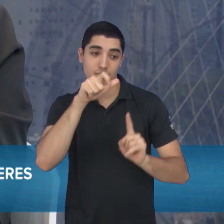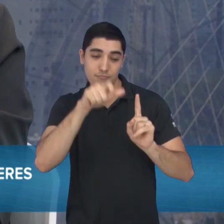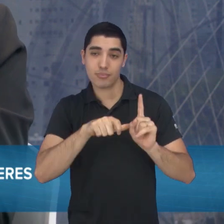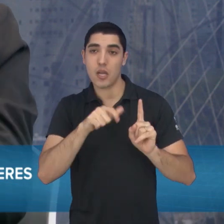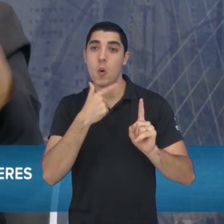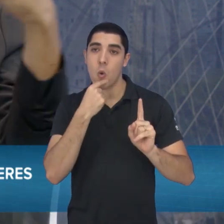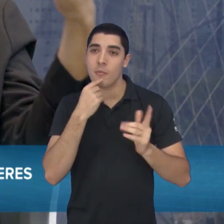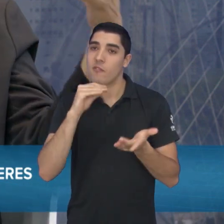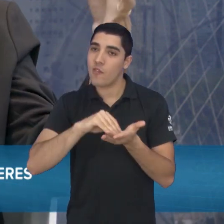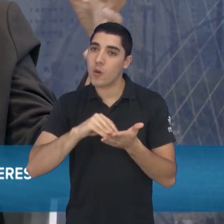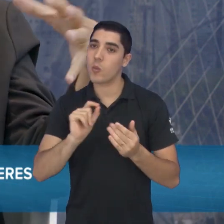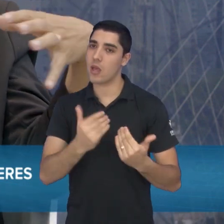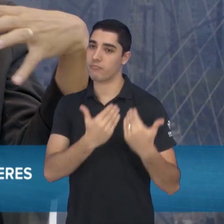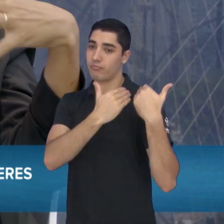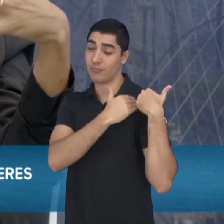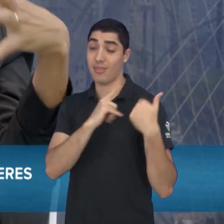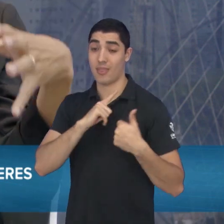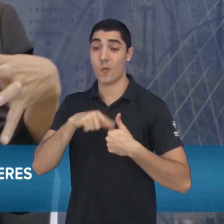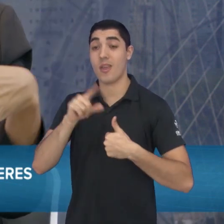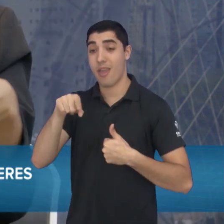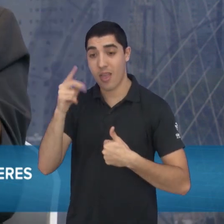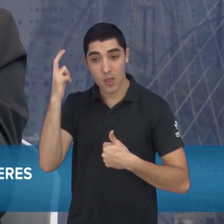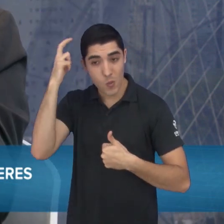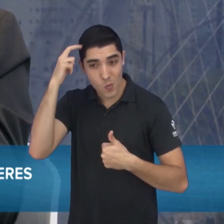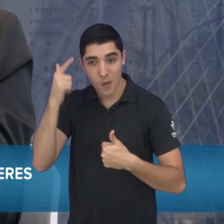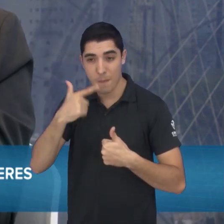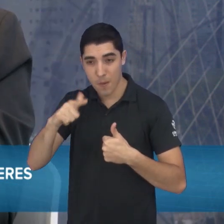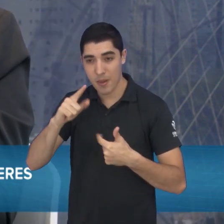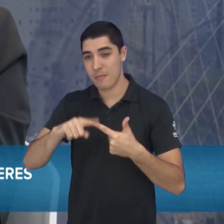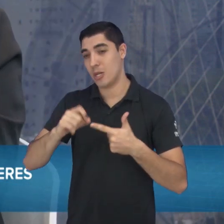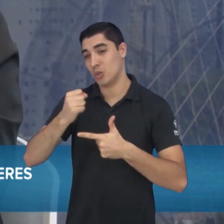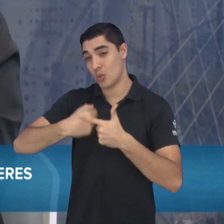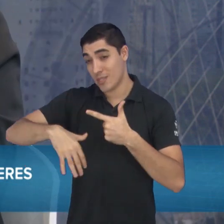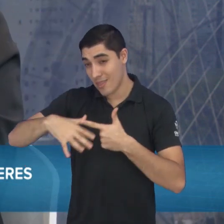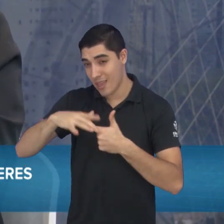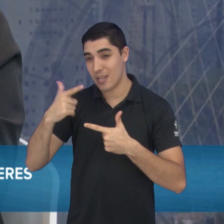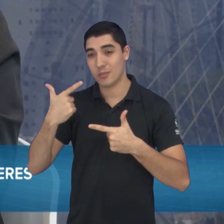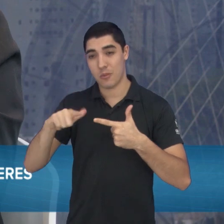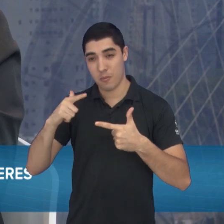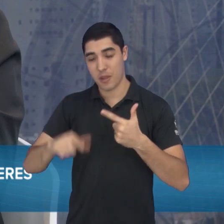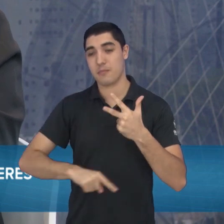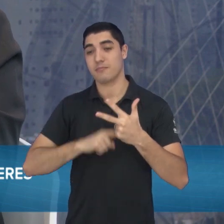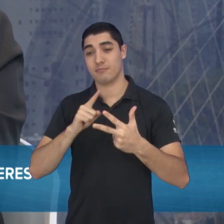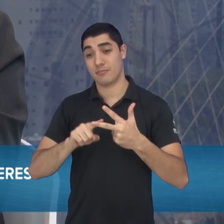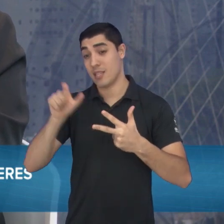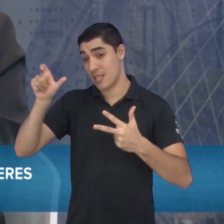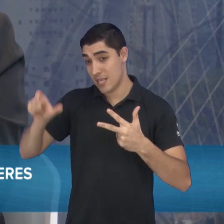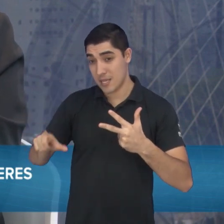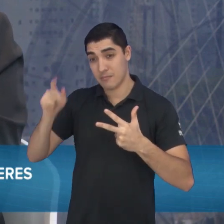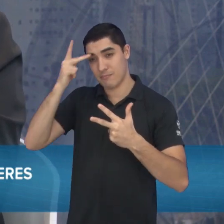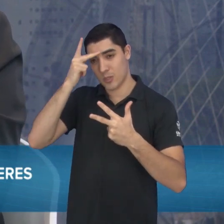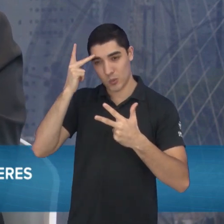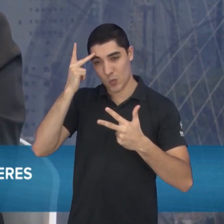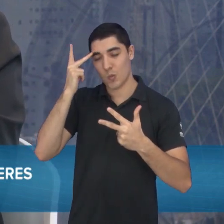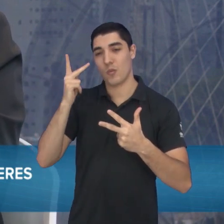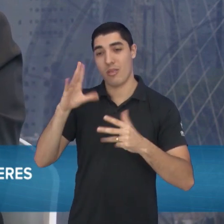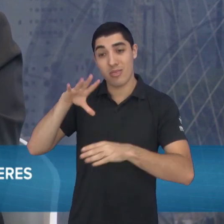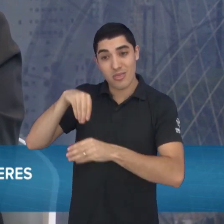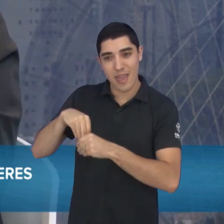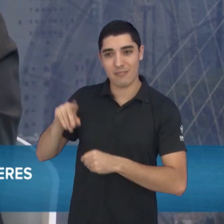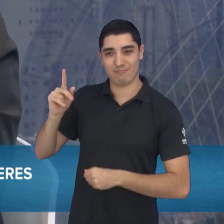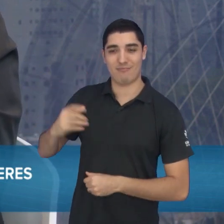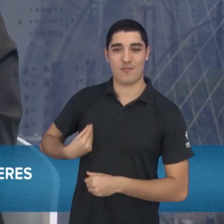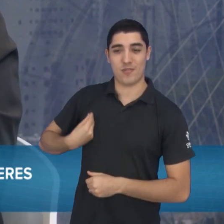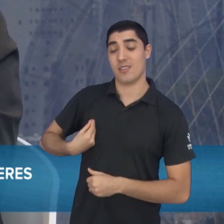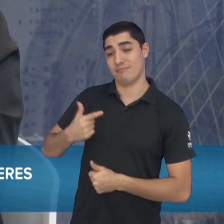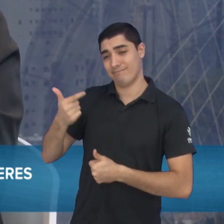Então, existe o cultural, existe o social, existe o individual. Acho que várias coisas vão contribuindo para isso e que a gente está